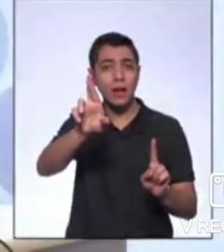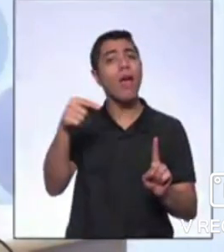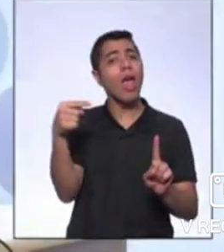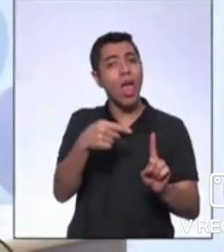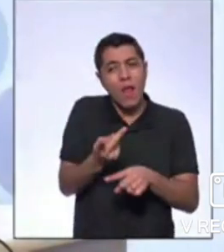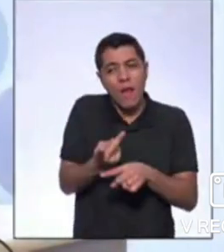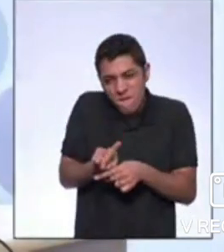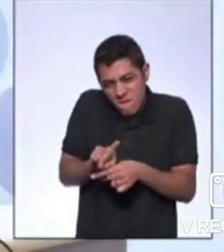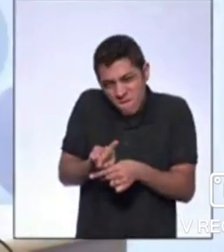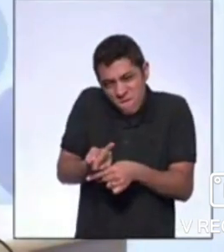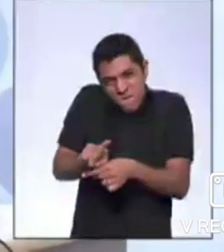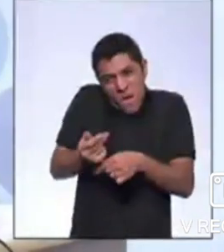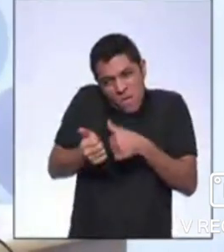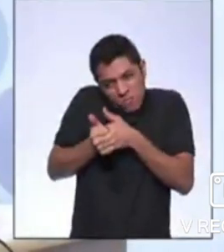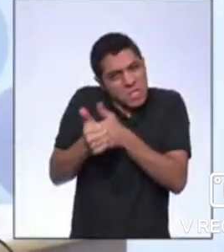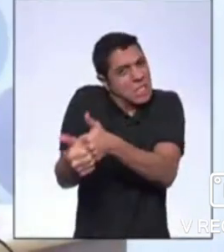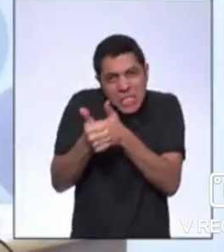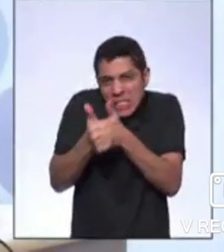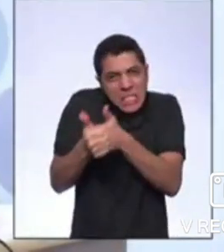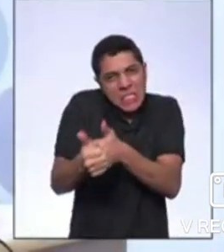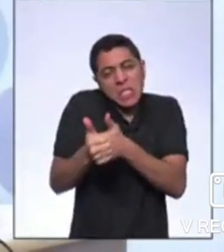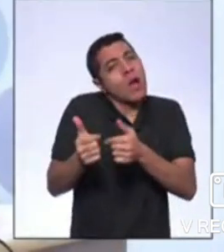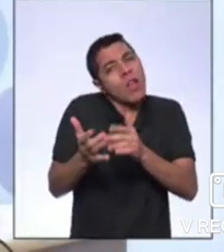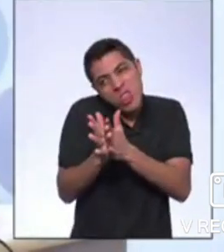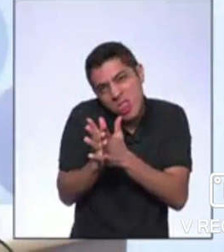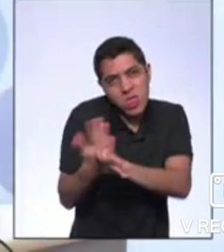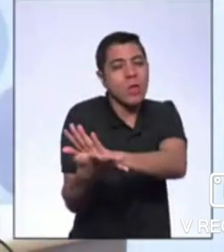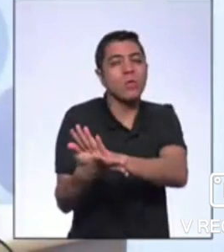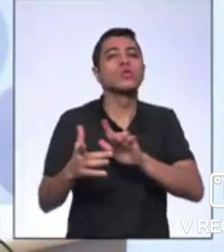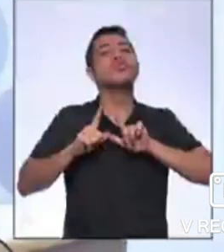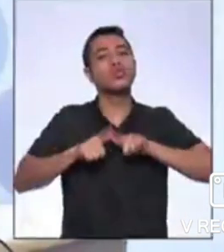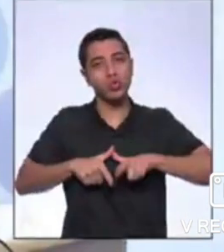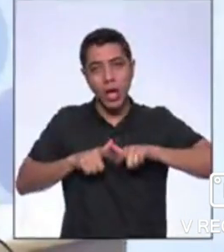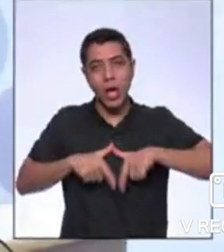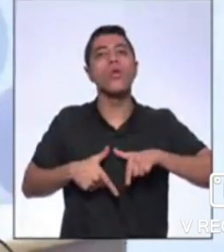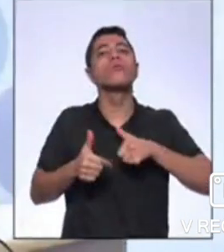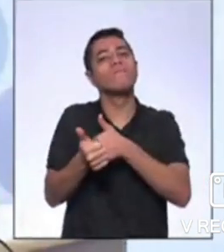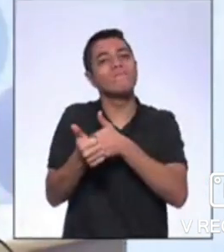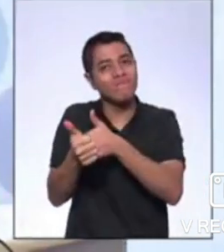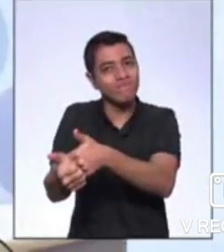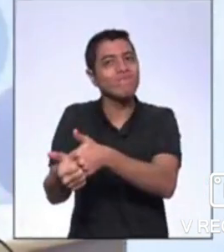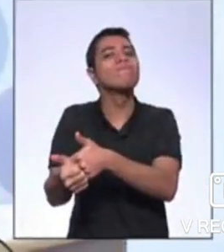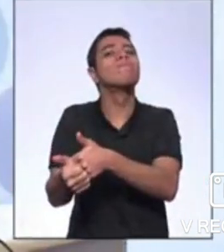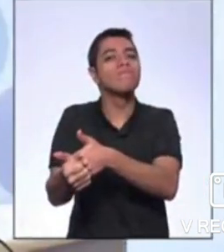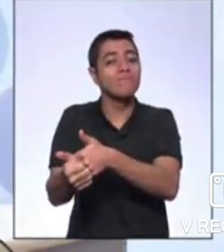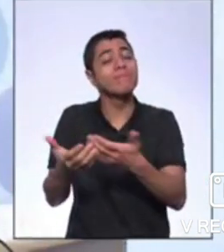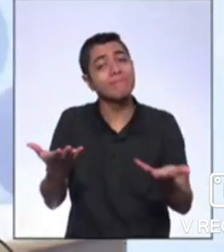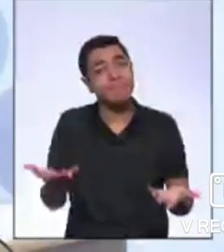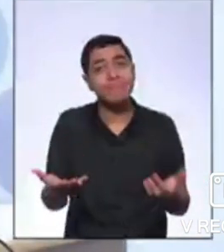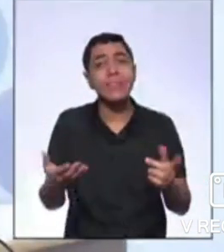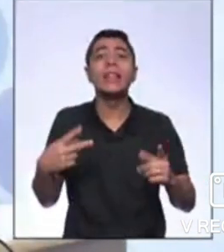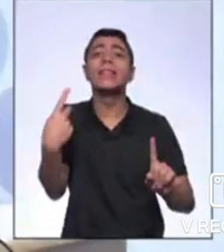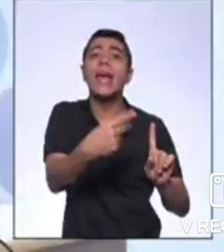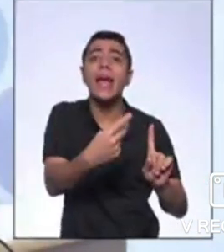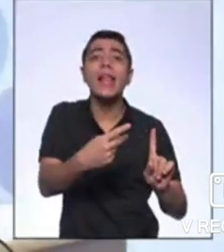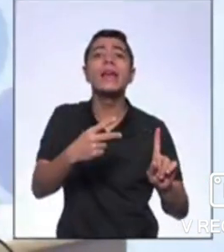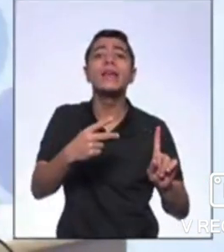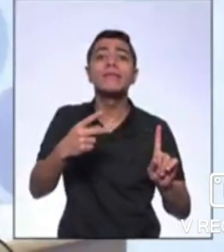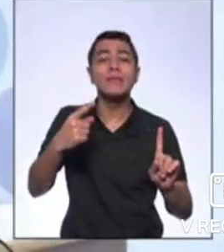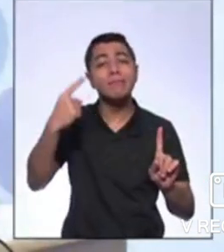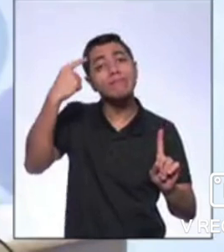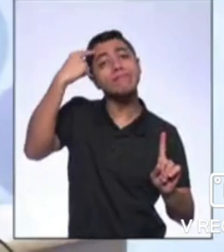o antissemitismo era um valor ali da doutrina nazista e por conta disso os judeus acabaram sofrendo o Holocausto, que foi um